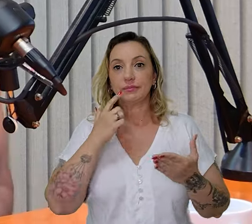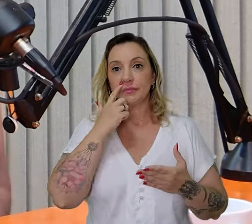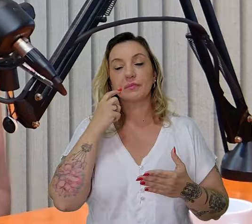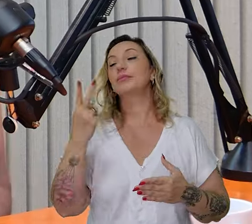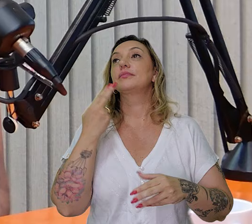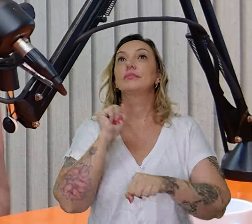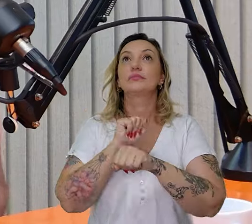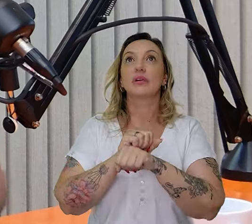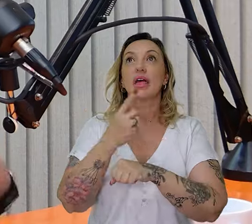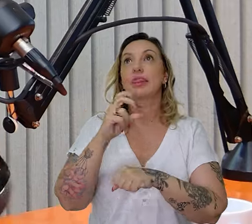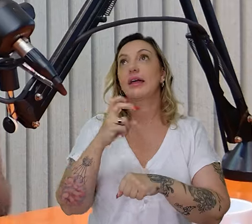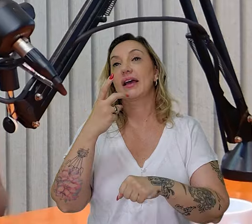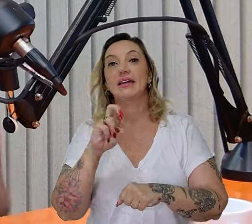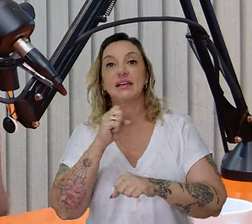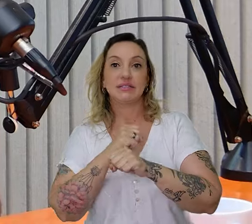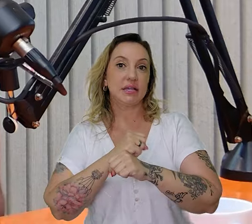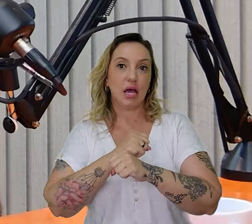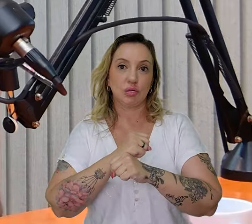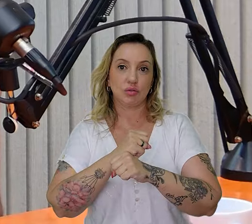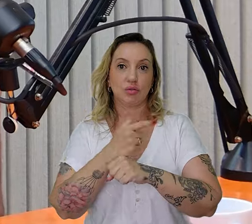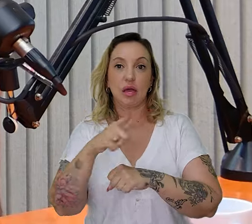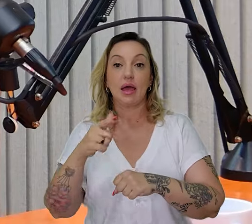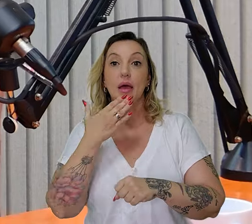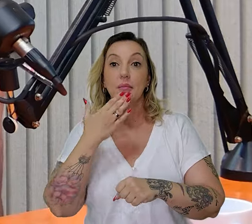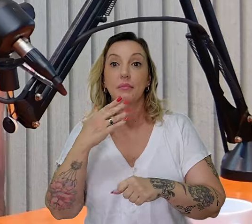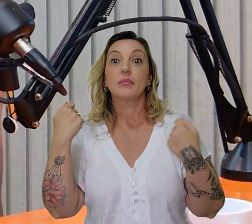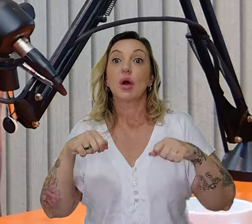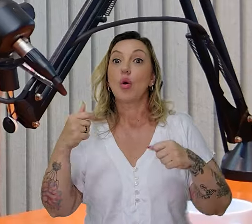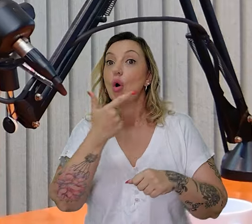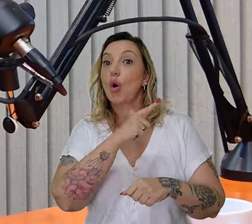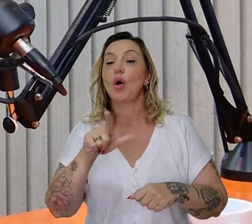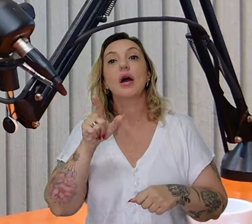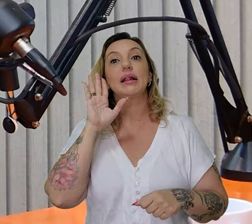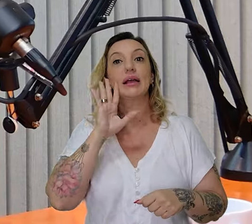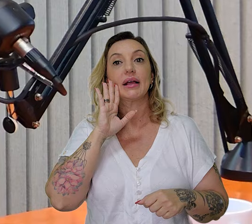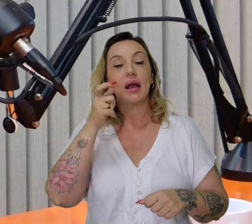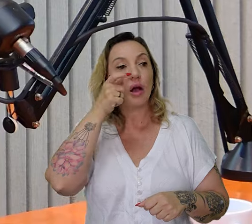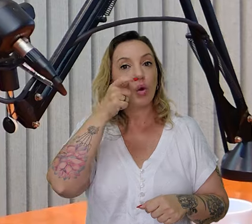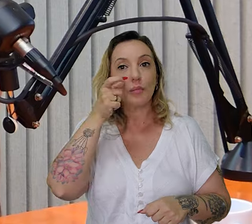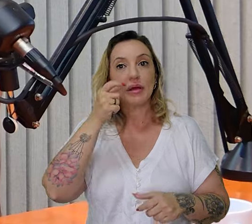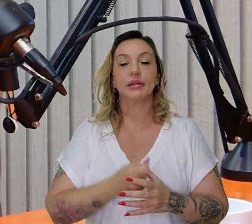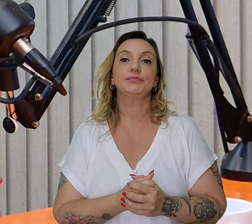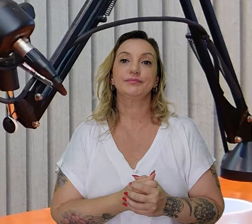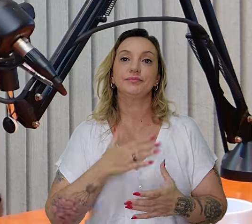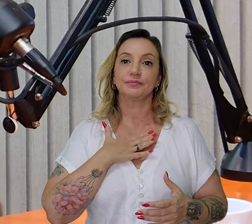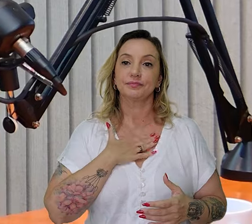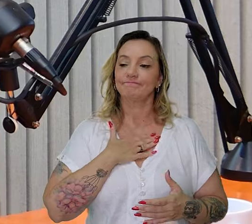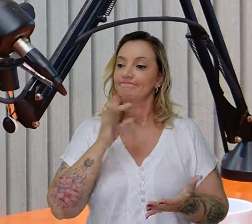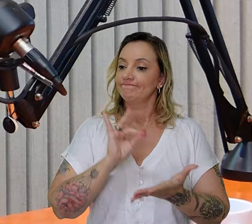né aí a demanda vai ser outra então isso é muito legal de poder acompanhar eh eu eu fico eu realmente me sinto muito